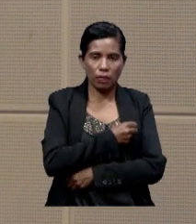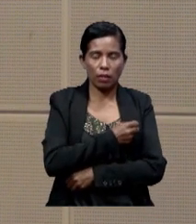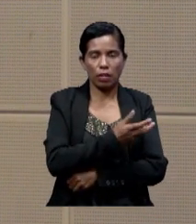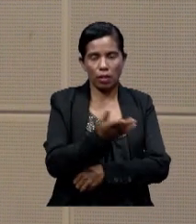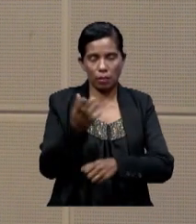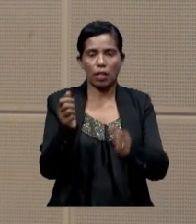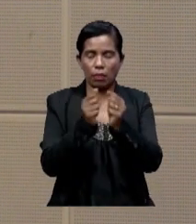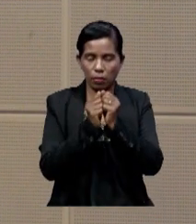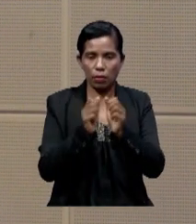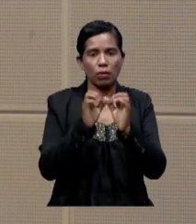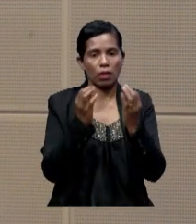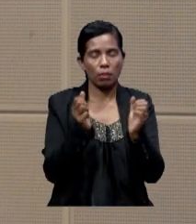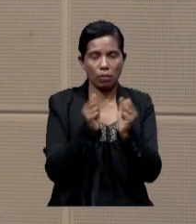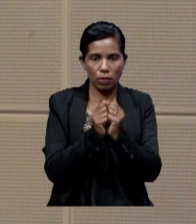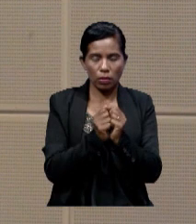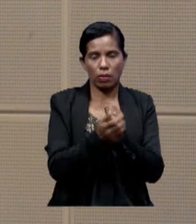Hamutu Koimi,